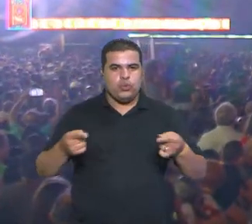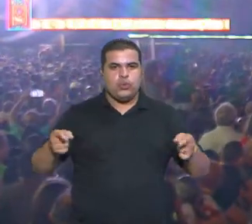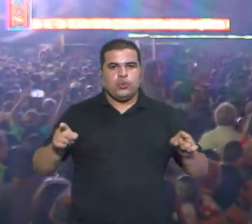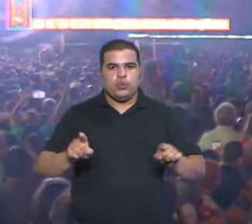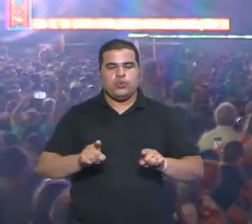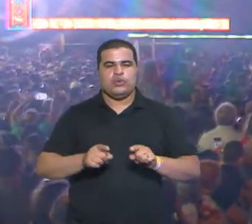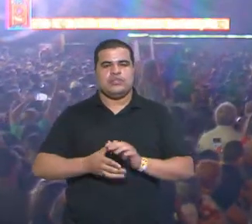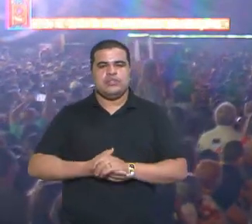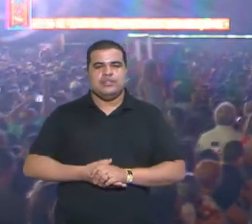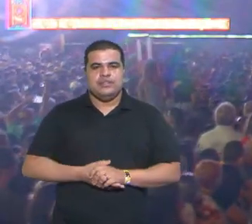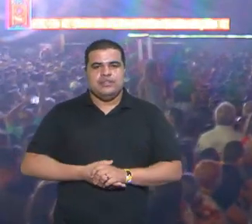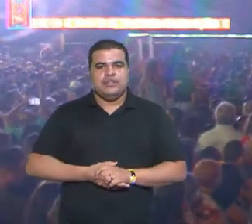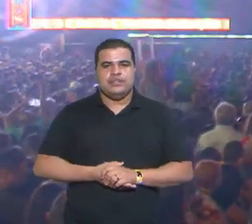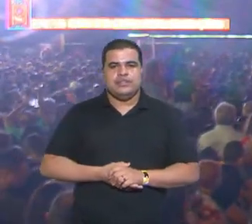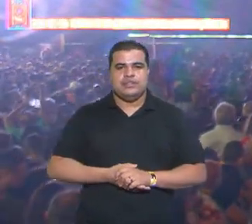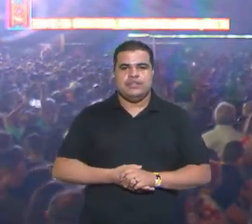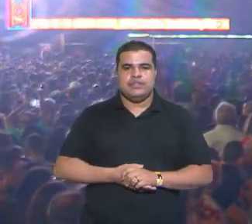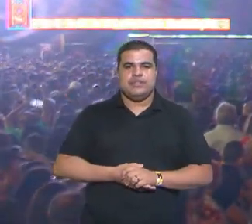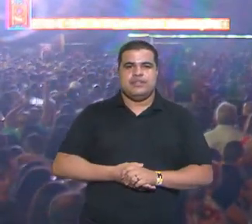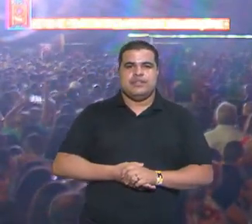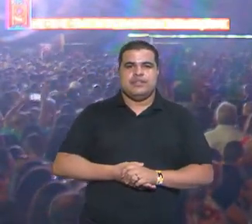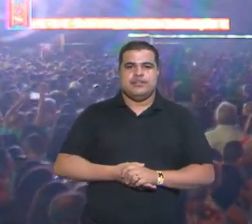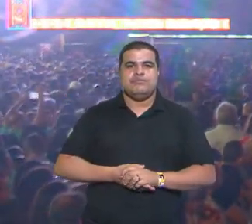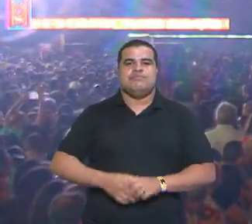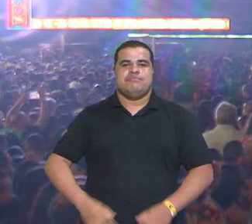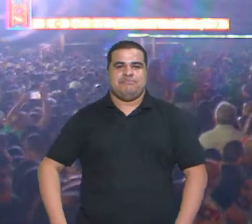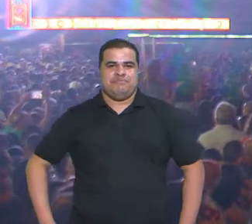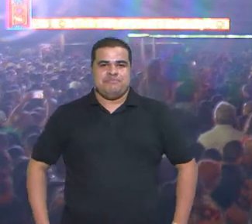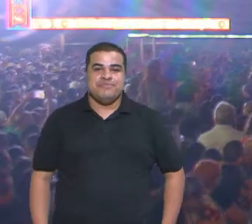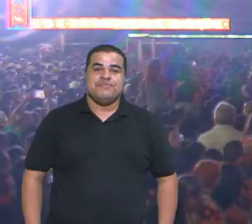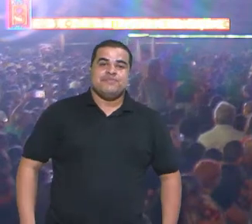essa que vocês vão lembrar quer ver